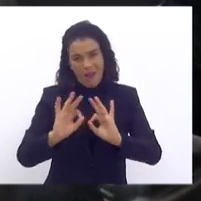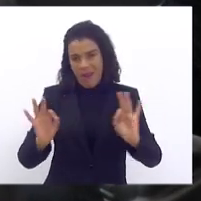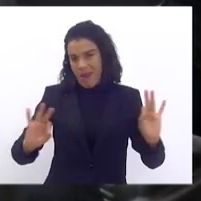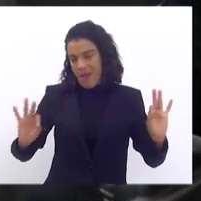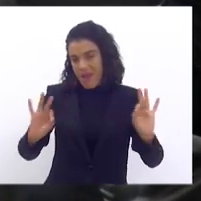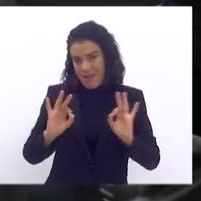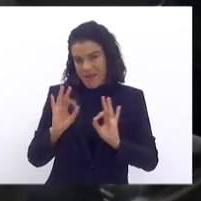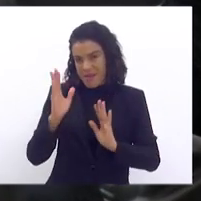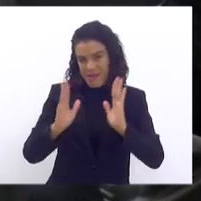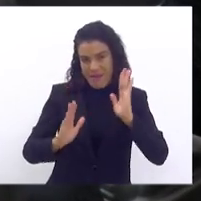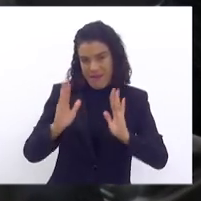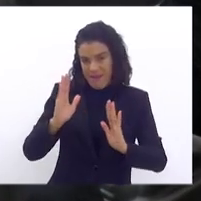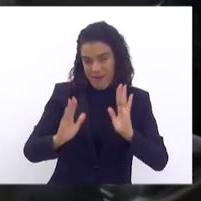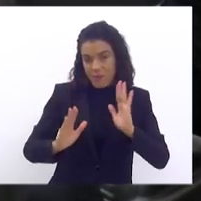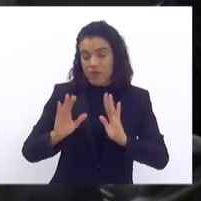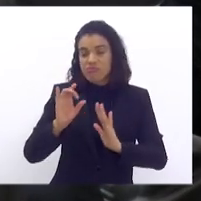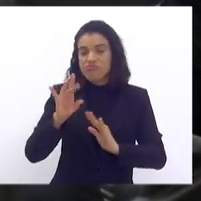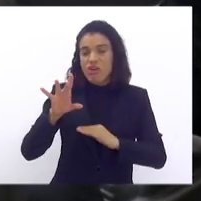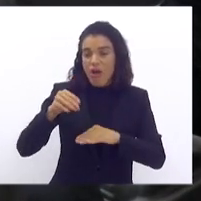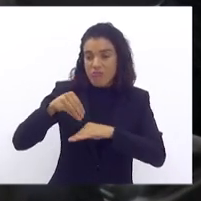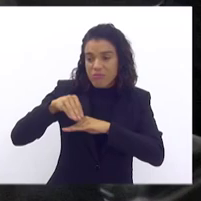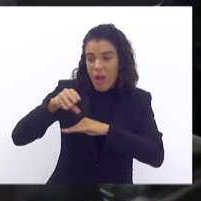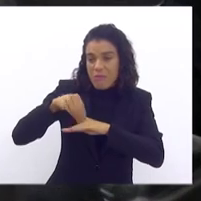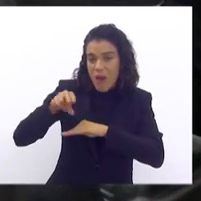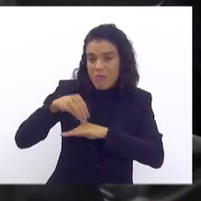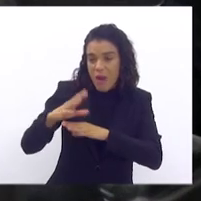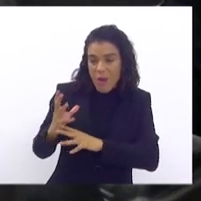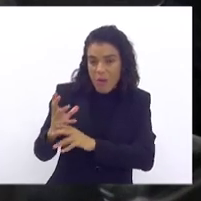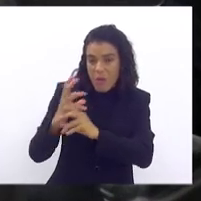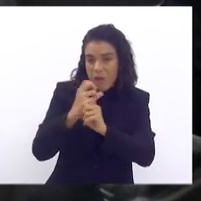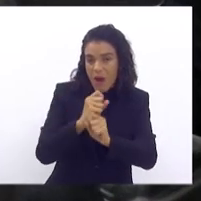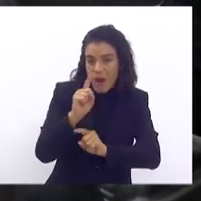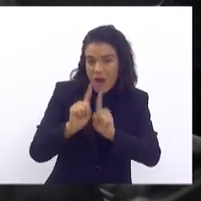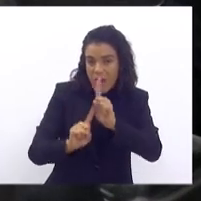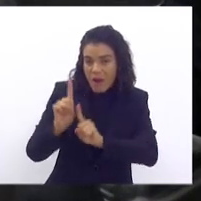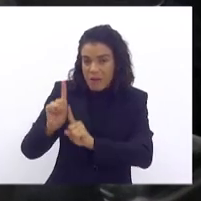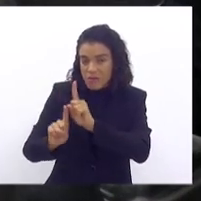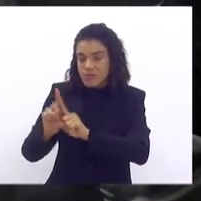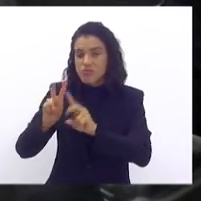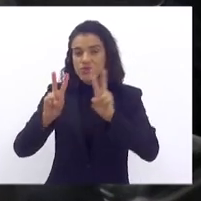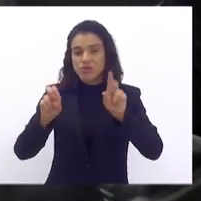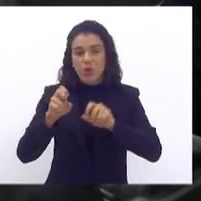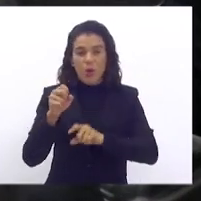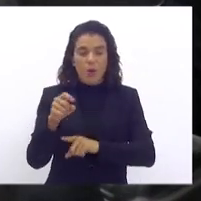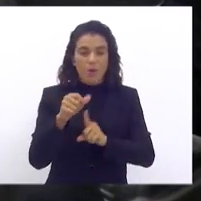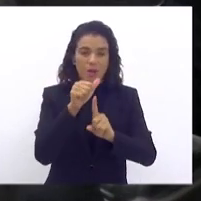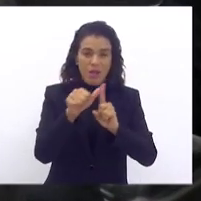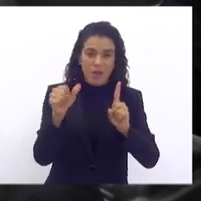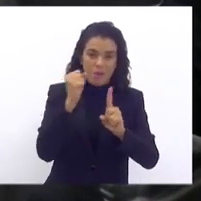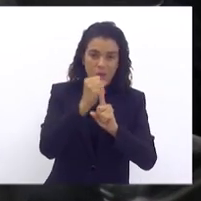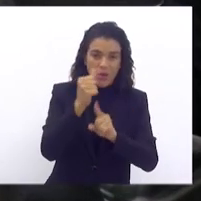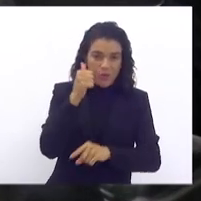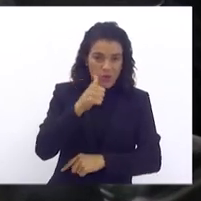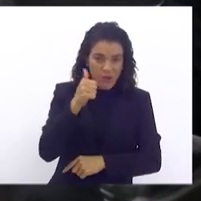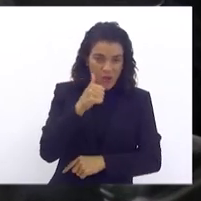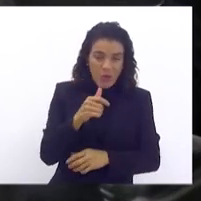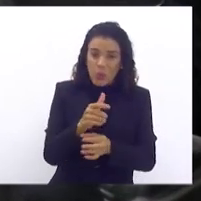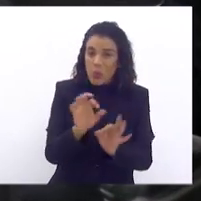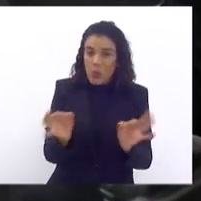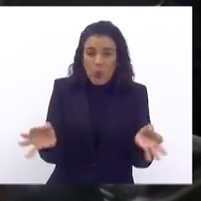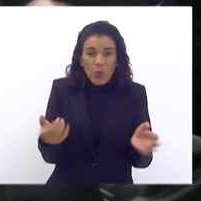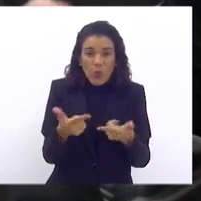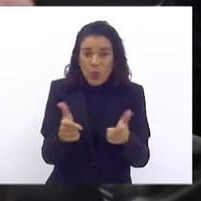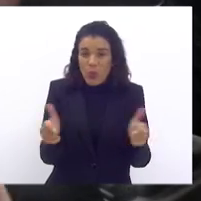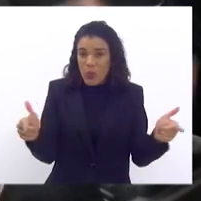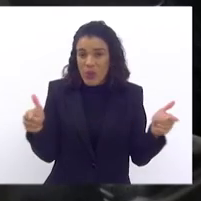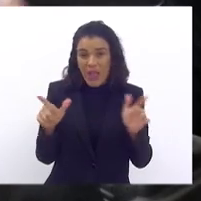apresentávamos à época, só trazendo dados e estatísticas sobre morte de mulheres, porque nós nem tínhamos dados e estatísticas, porque não tinha